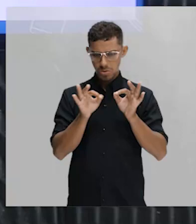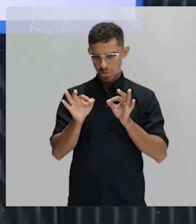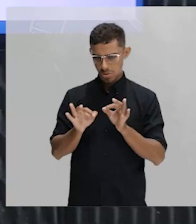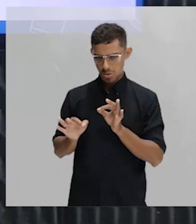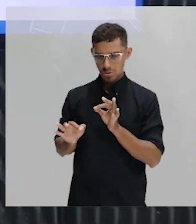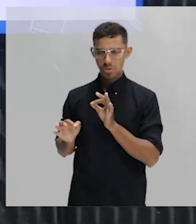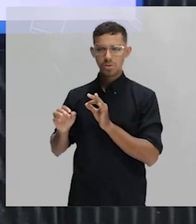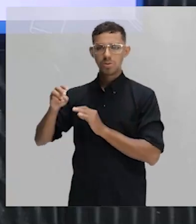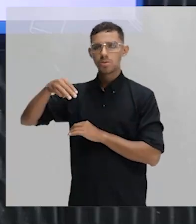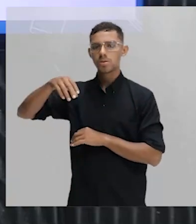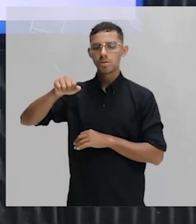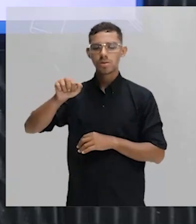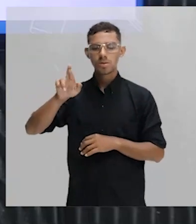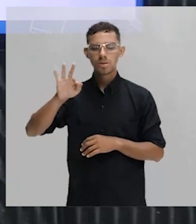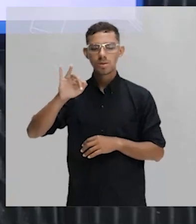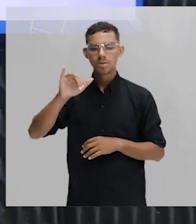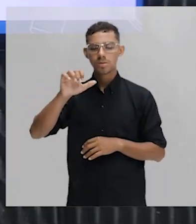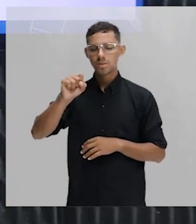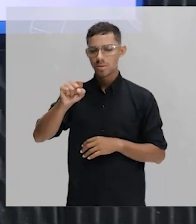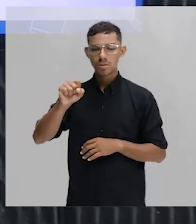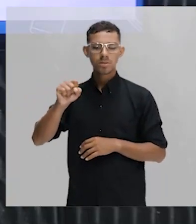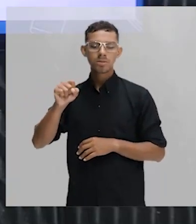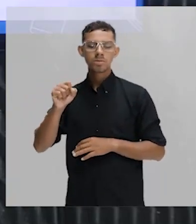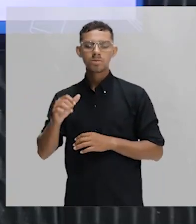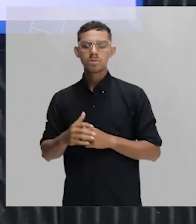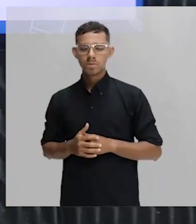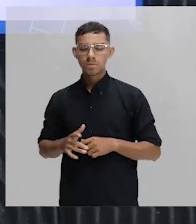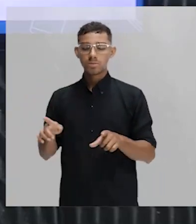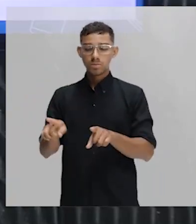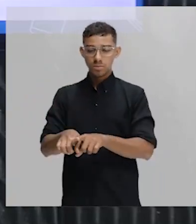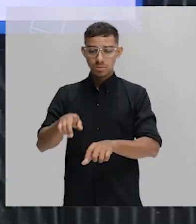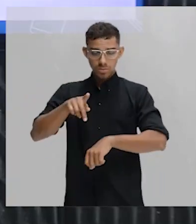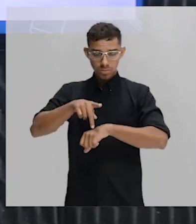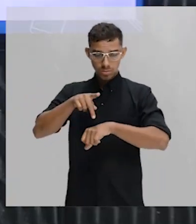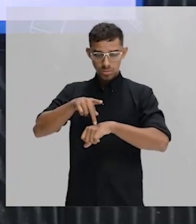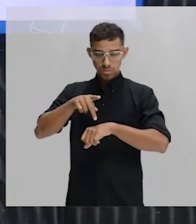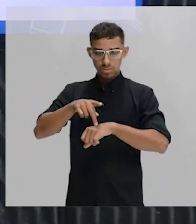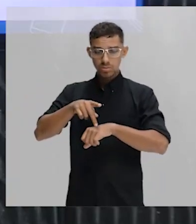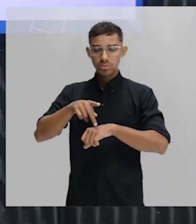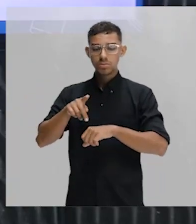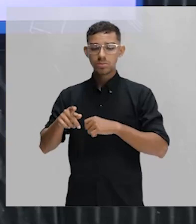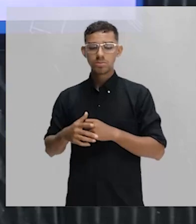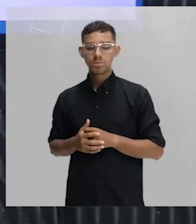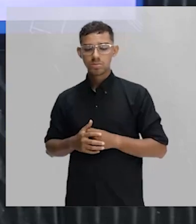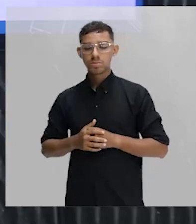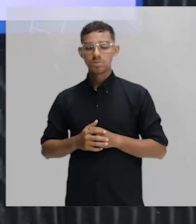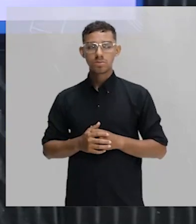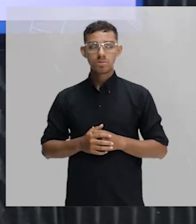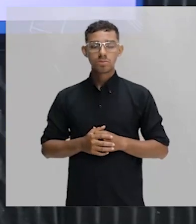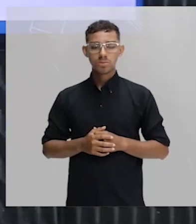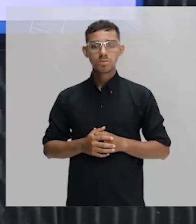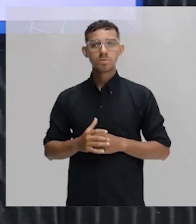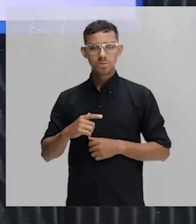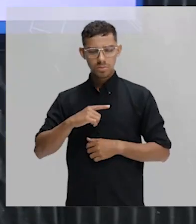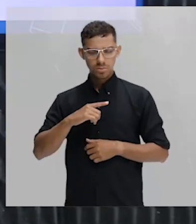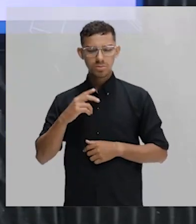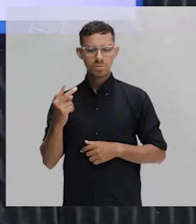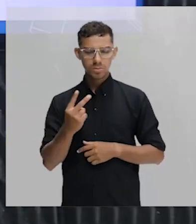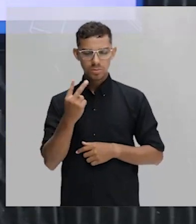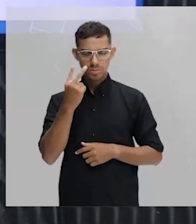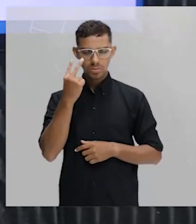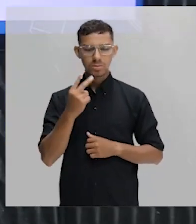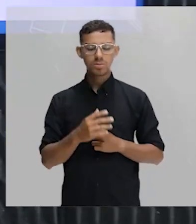grandes, geralmente feitas em pedra ou em outros tipos de mármores, certo? Essas obras em baixo relevo, eles têm um valor de